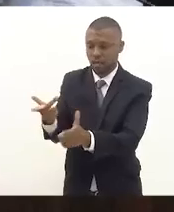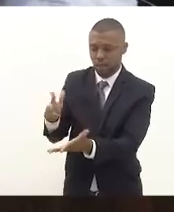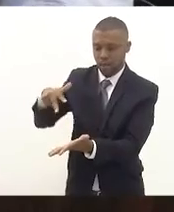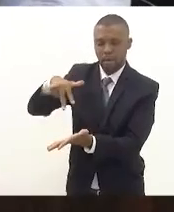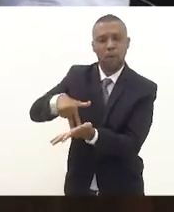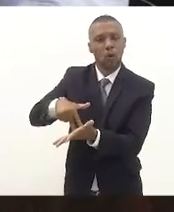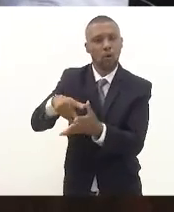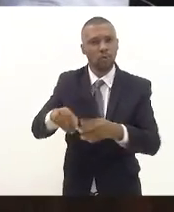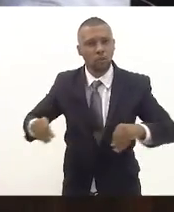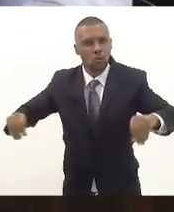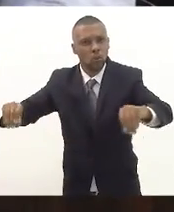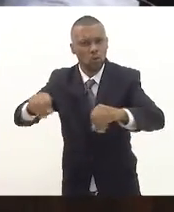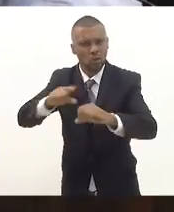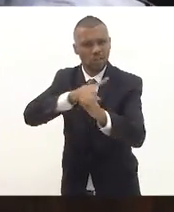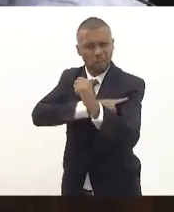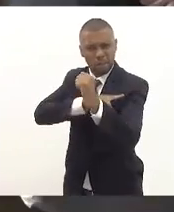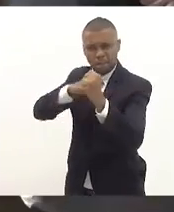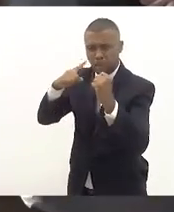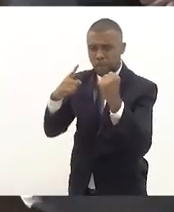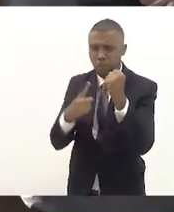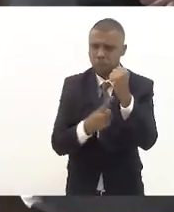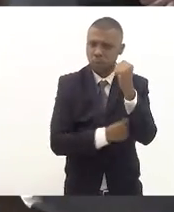desculpa aí